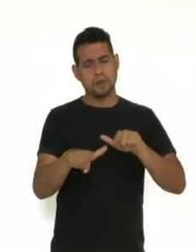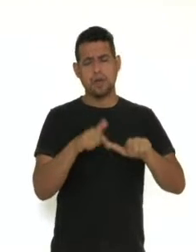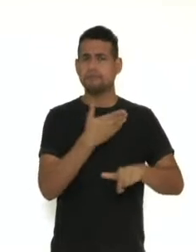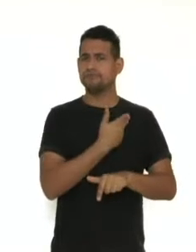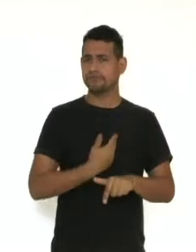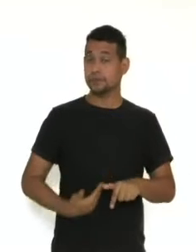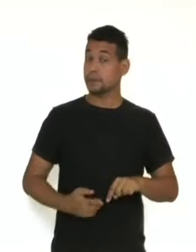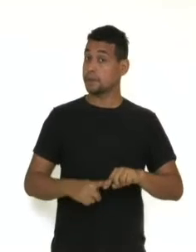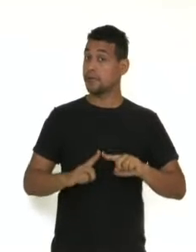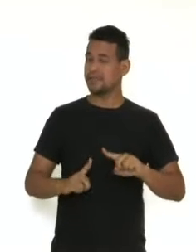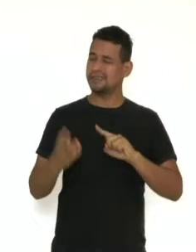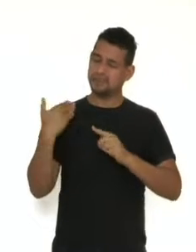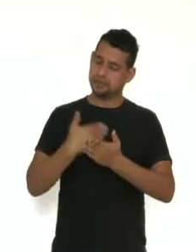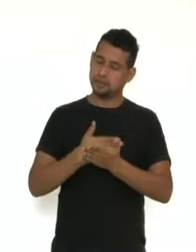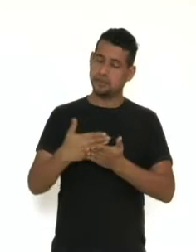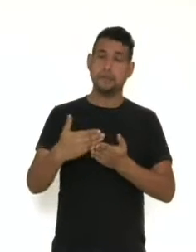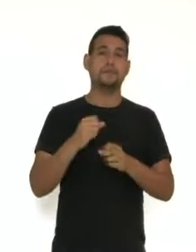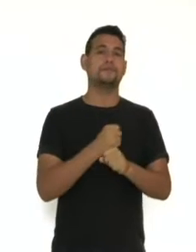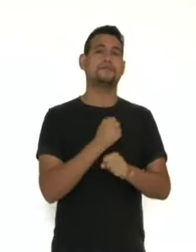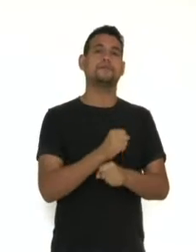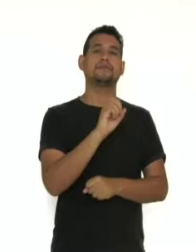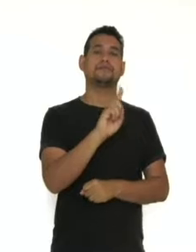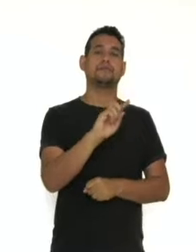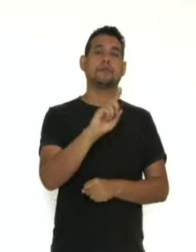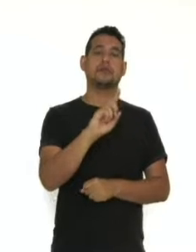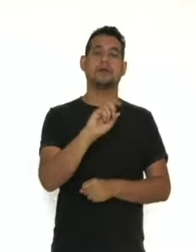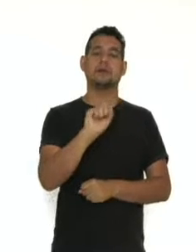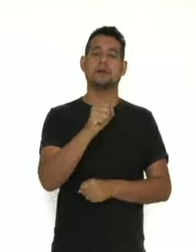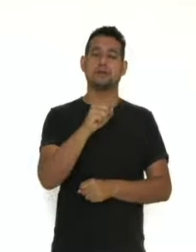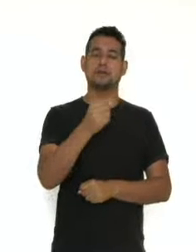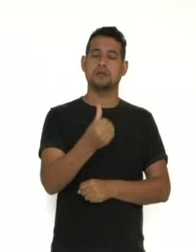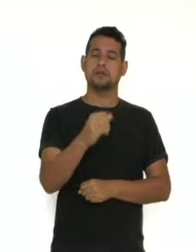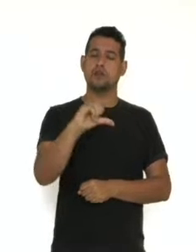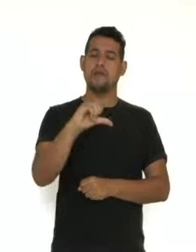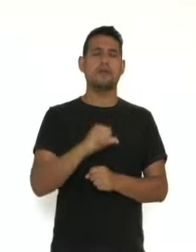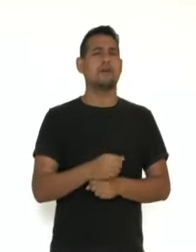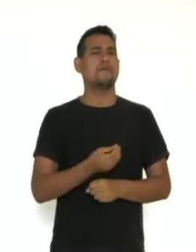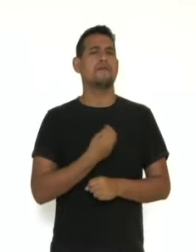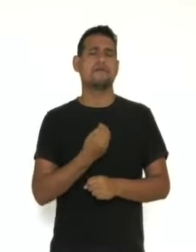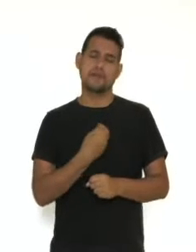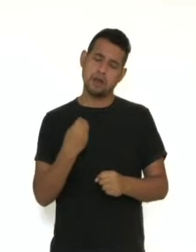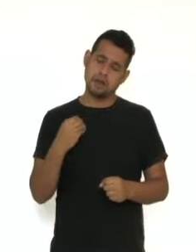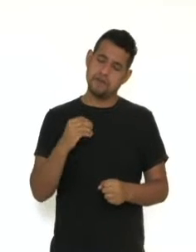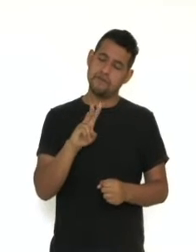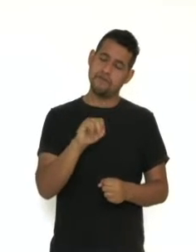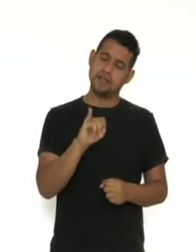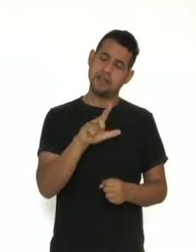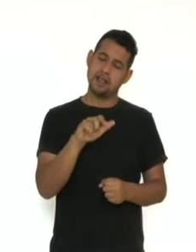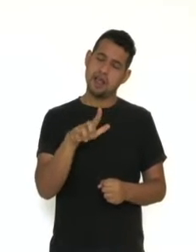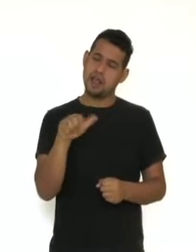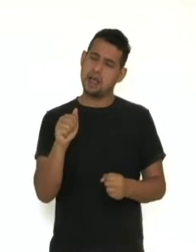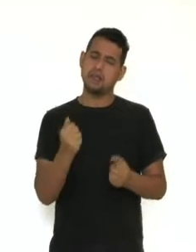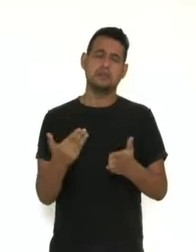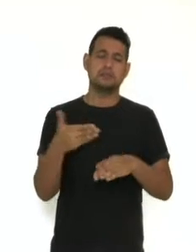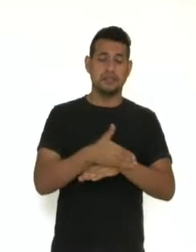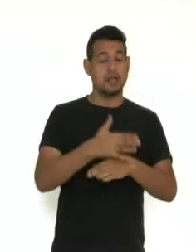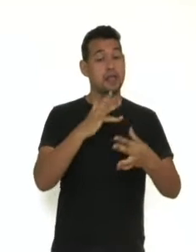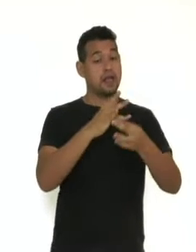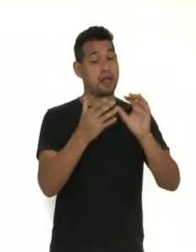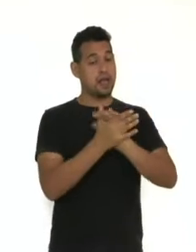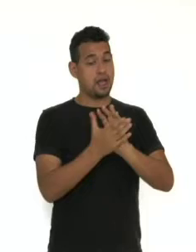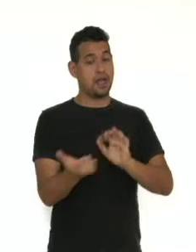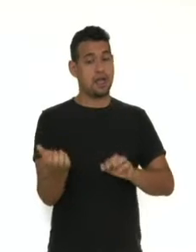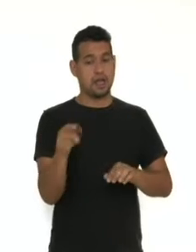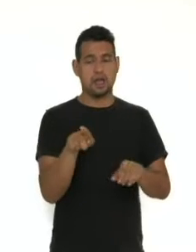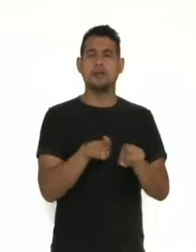No princípio de 1869, voltou Vilela da província, onde casaram.